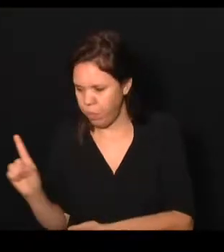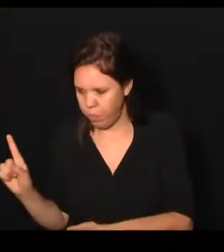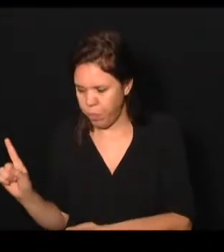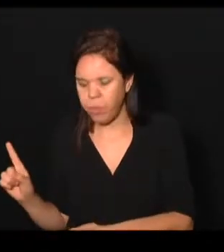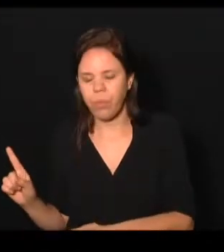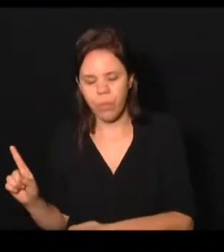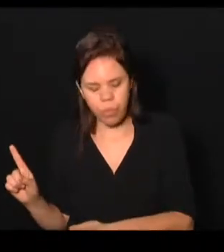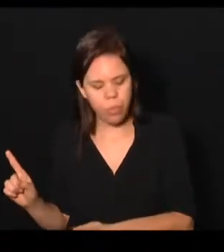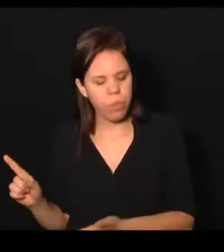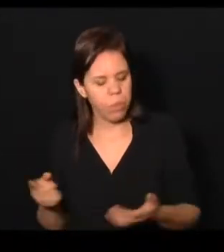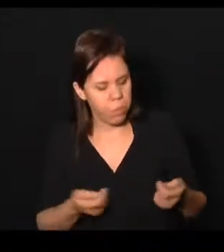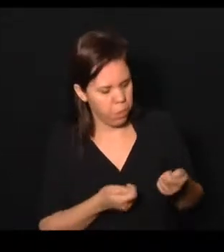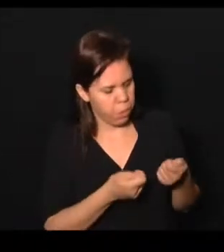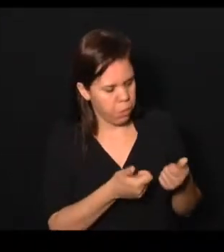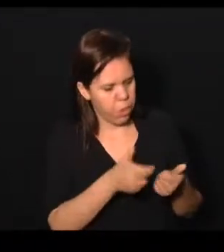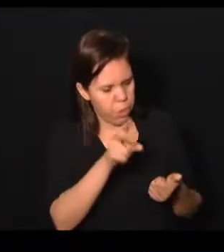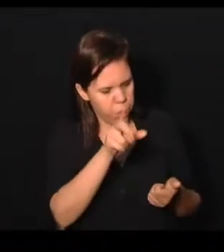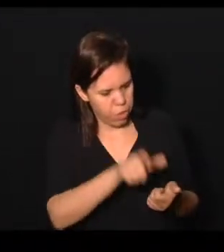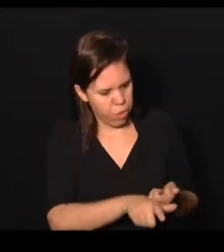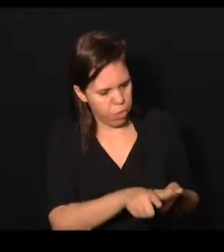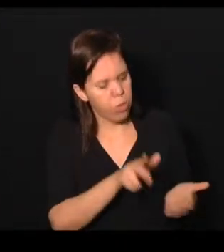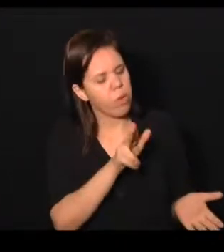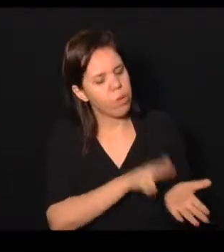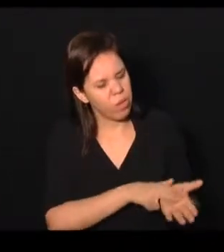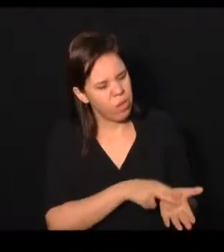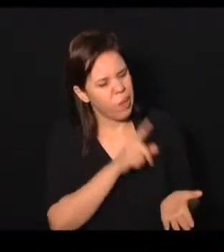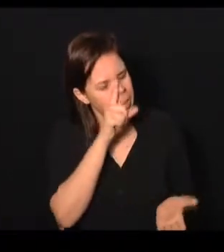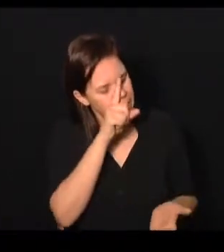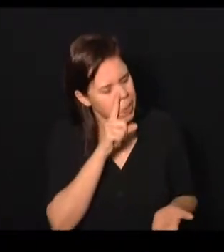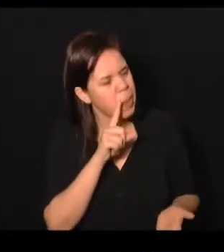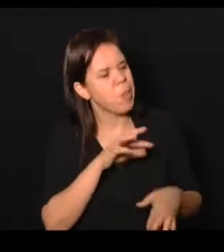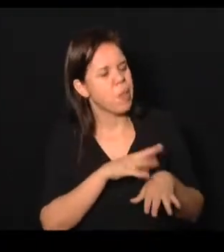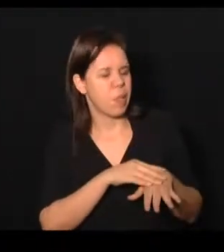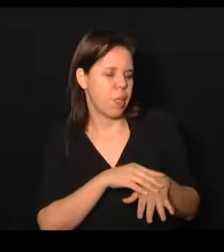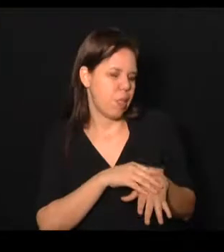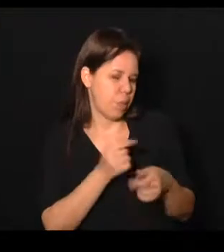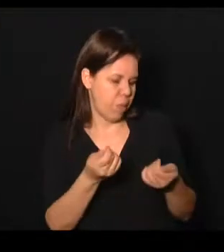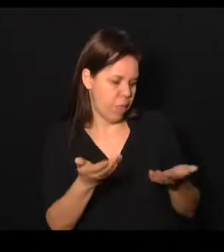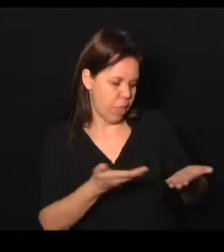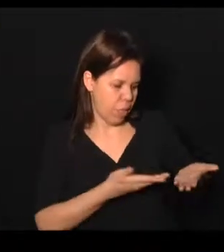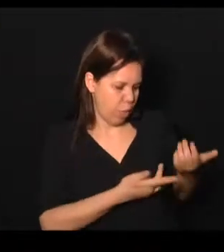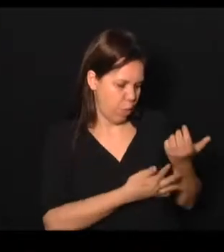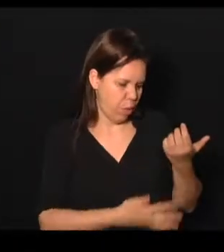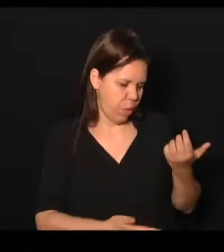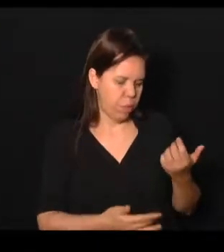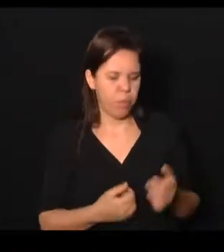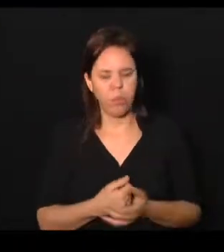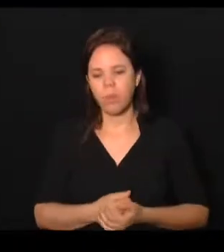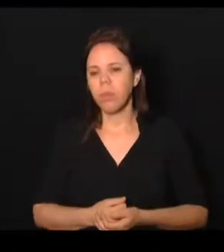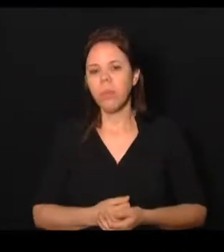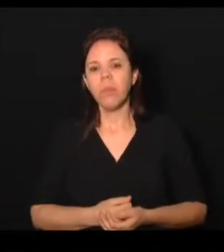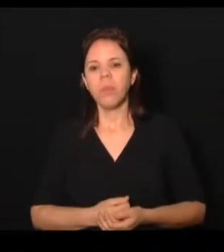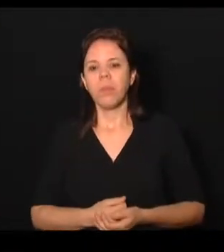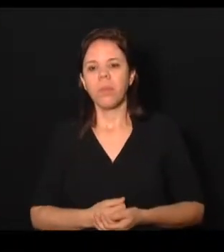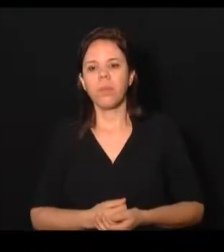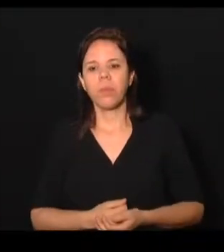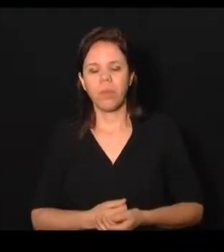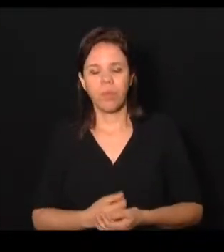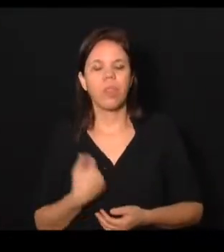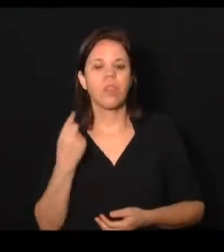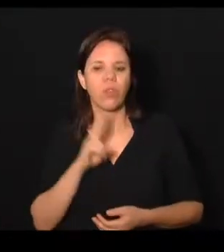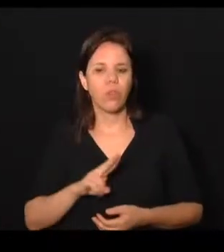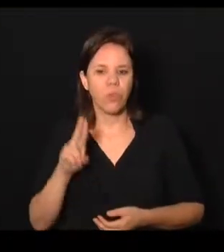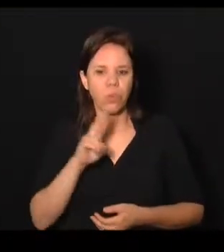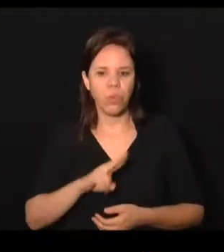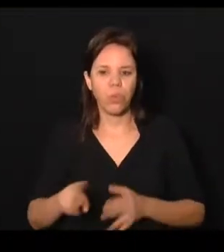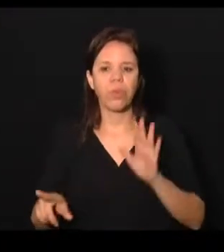favorecer aquela pessoa que já está numa situação vulnerável. Né? Então, esses artifícios, digamos assim, a gente utiliza.